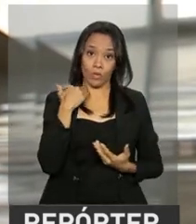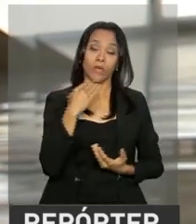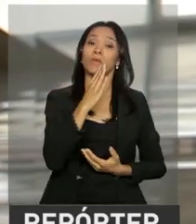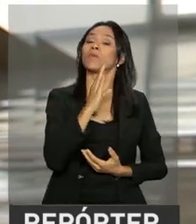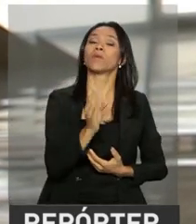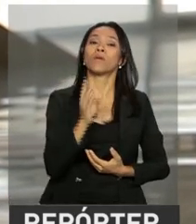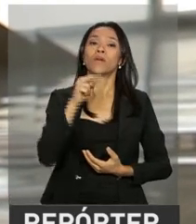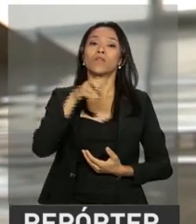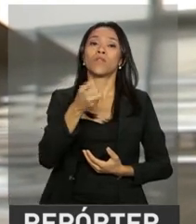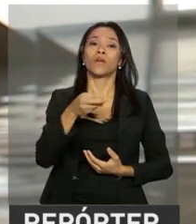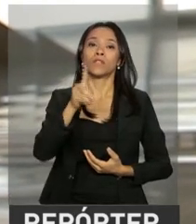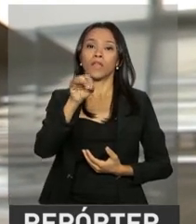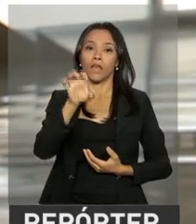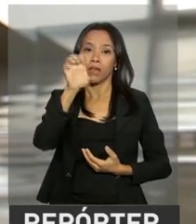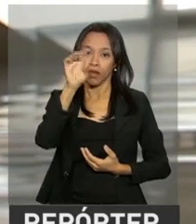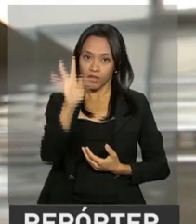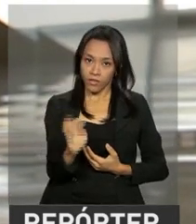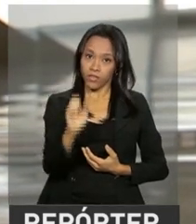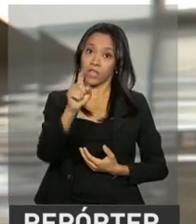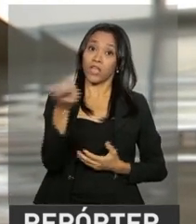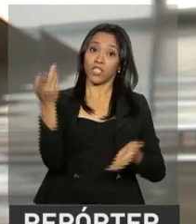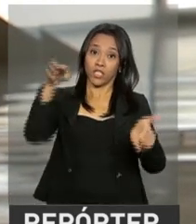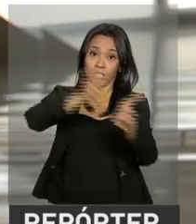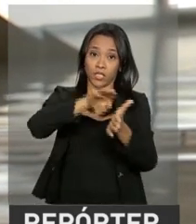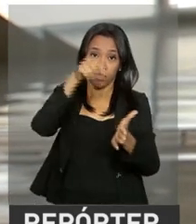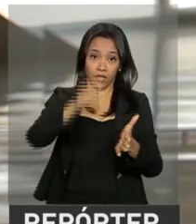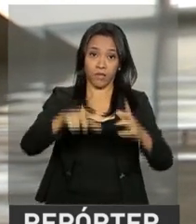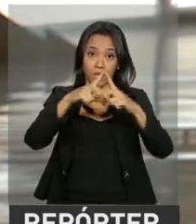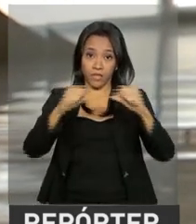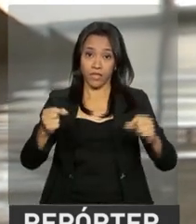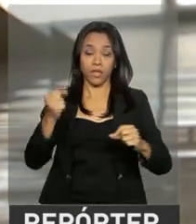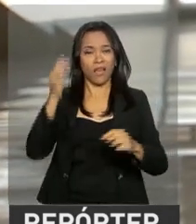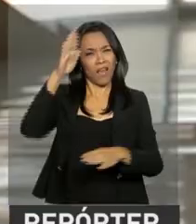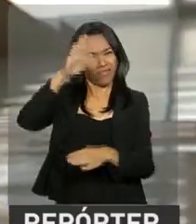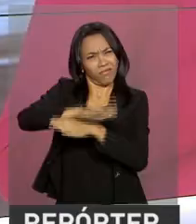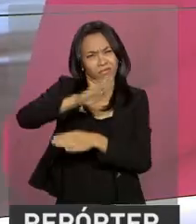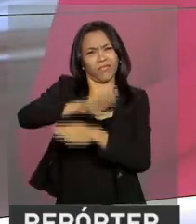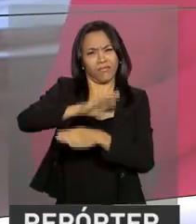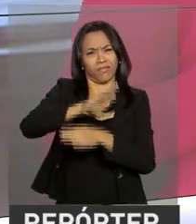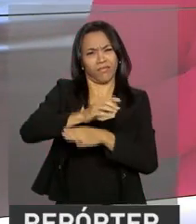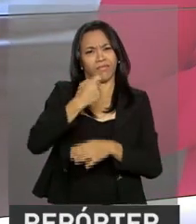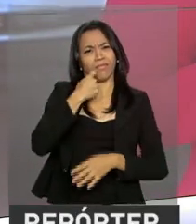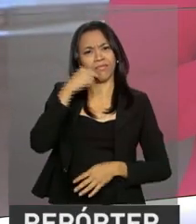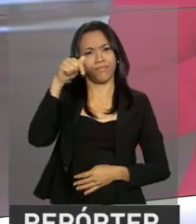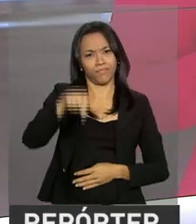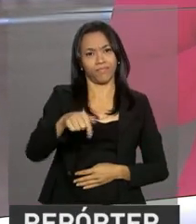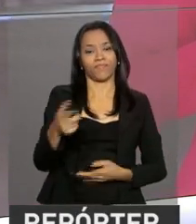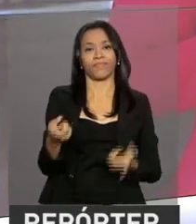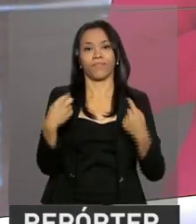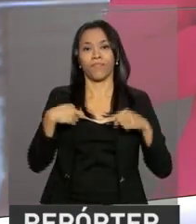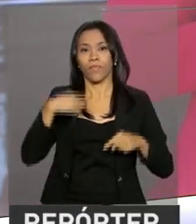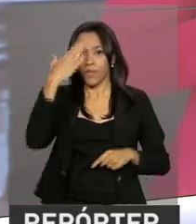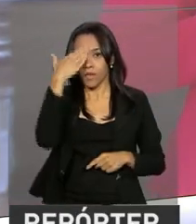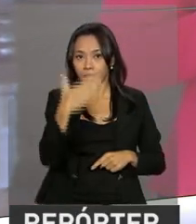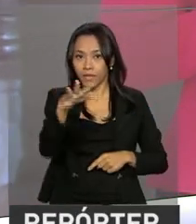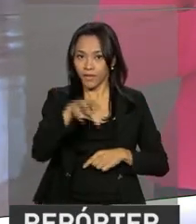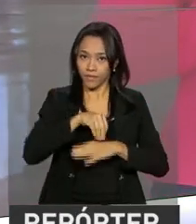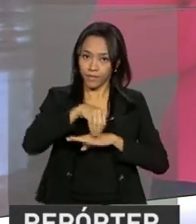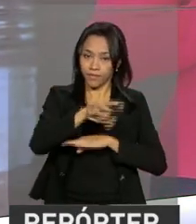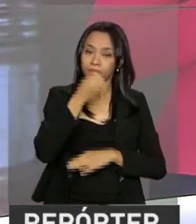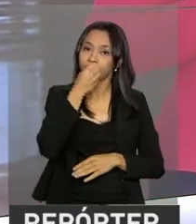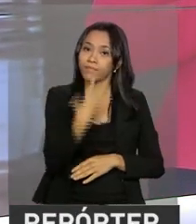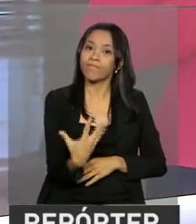está prevista para o final da tarde desta sexta feira renata obrigada mara pelas suas informações bom